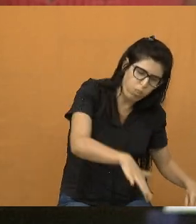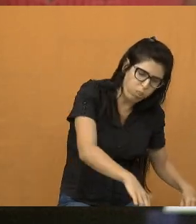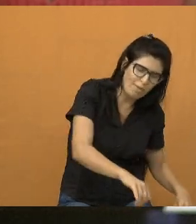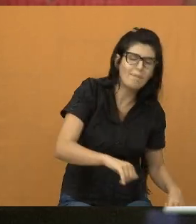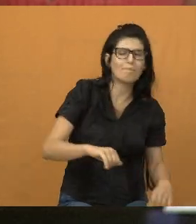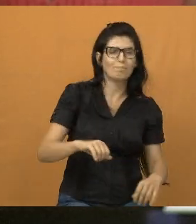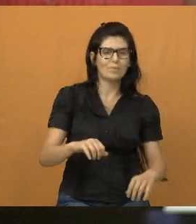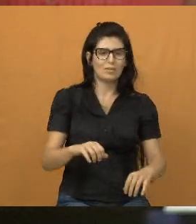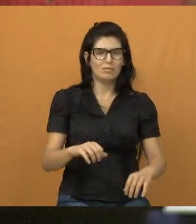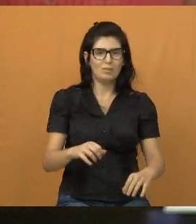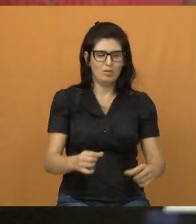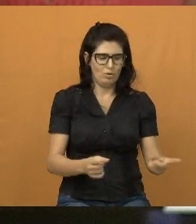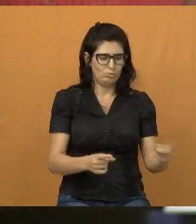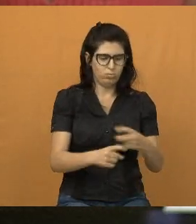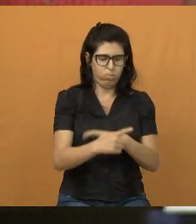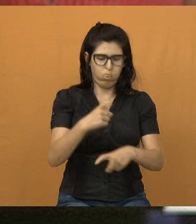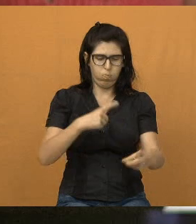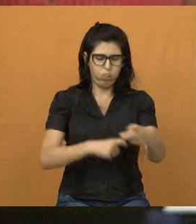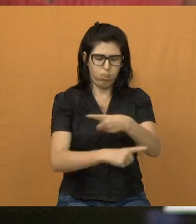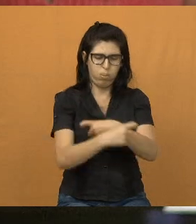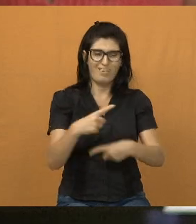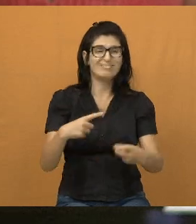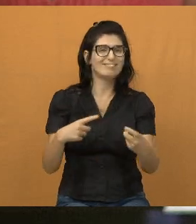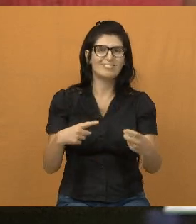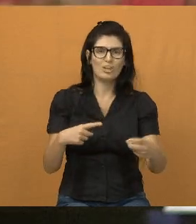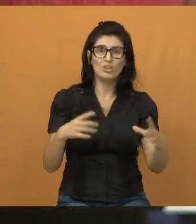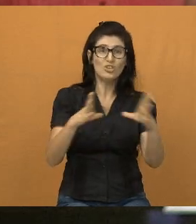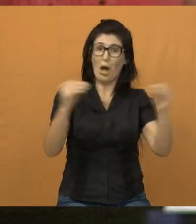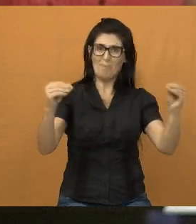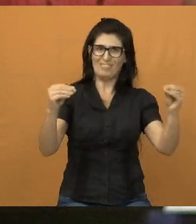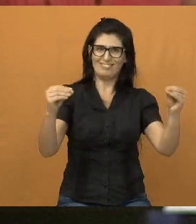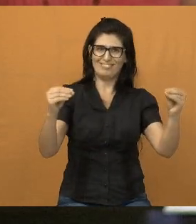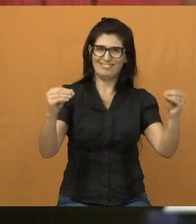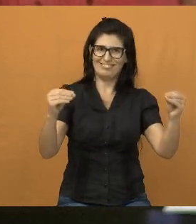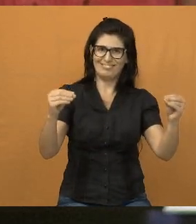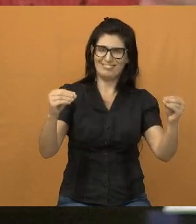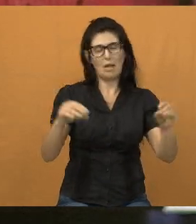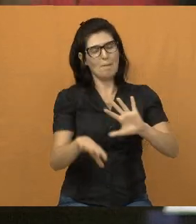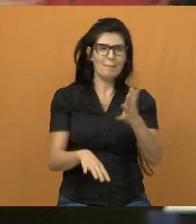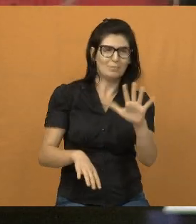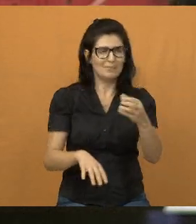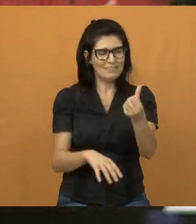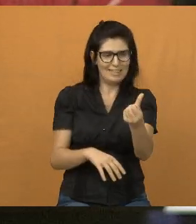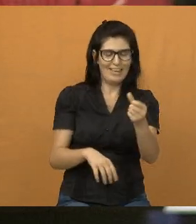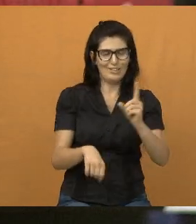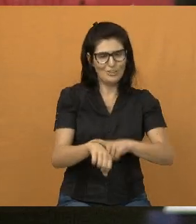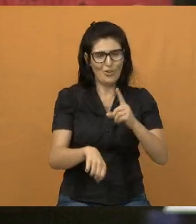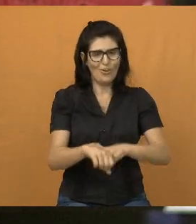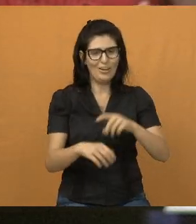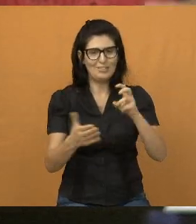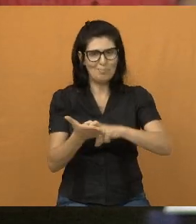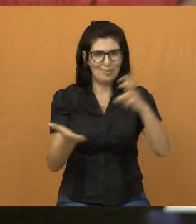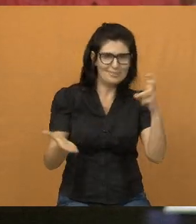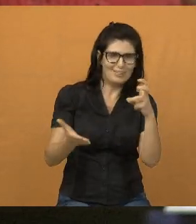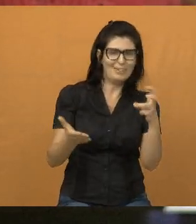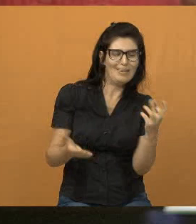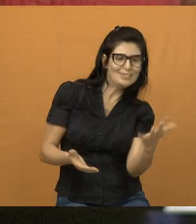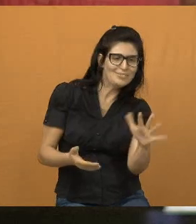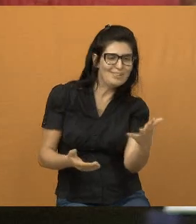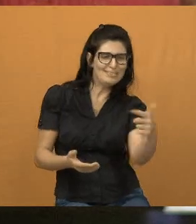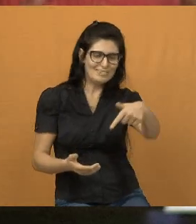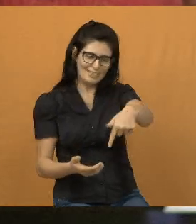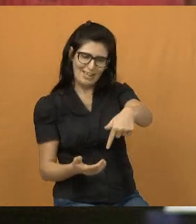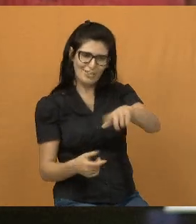essas operações são feitas muito cedo, 6 horas, 6h30 da manhã, 7 horas da manhã, e nem sempre